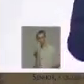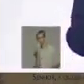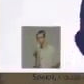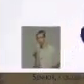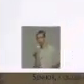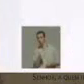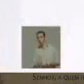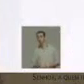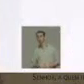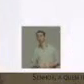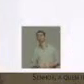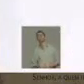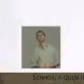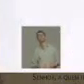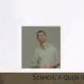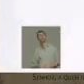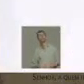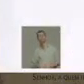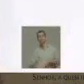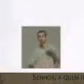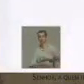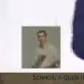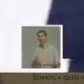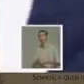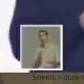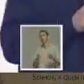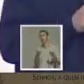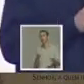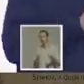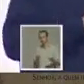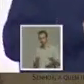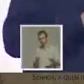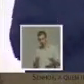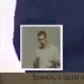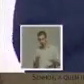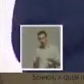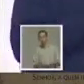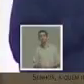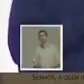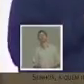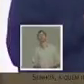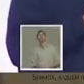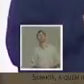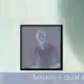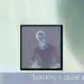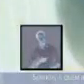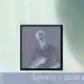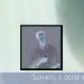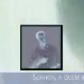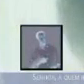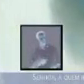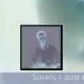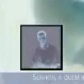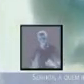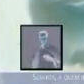viajava na internet. Na época era feito de cipó, mas era internet, ó.